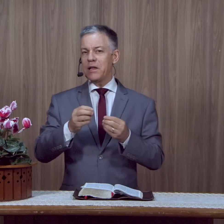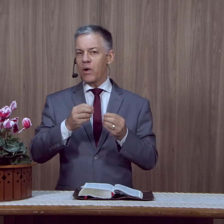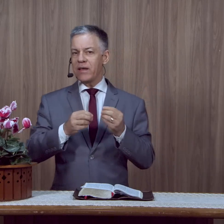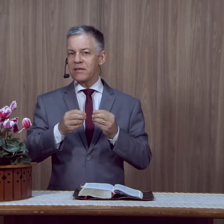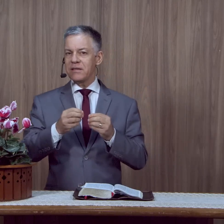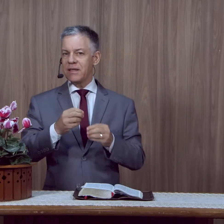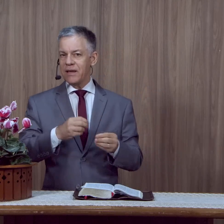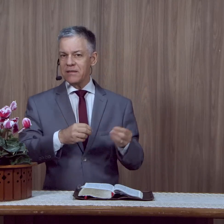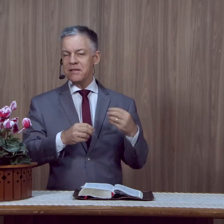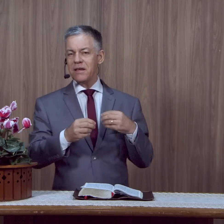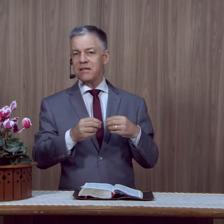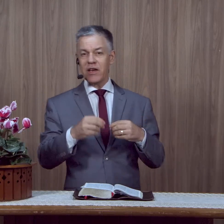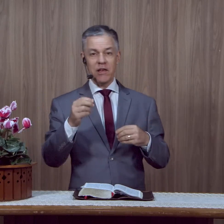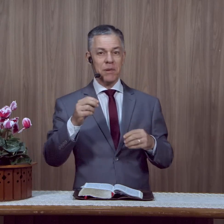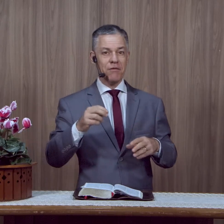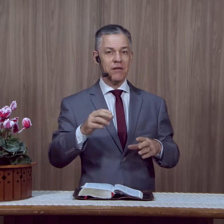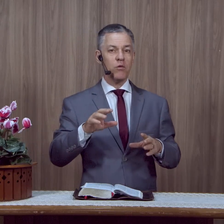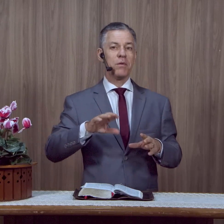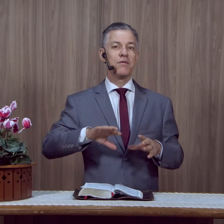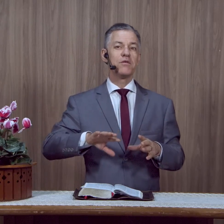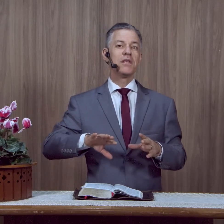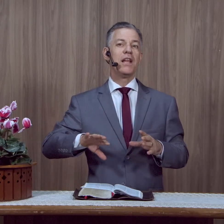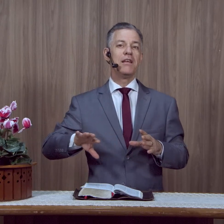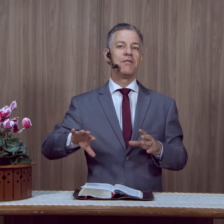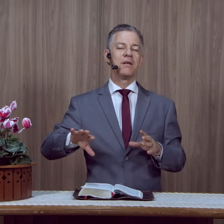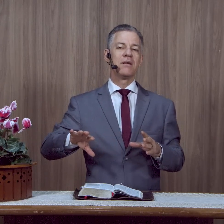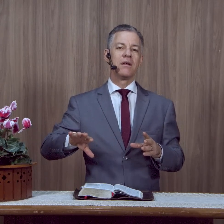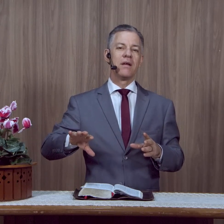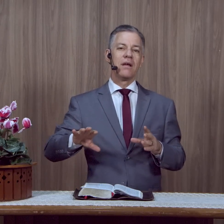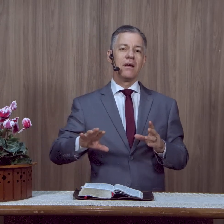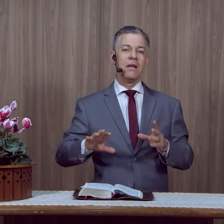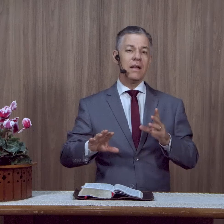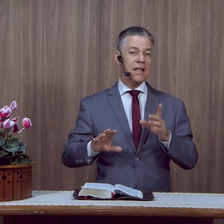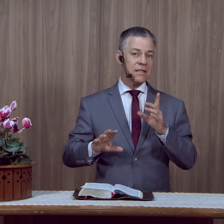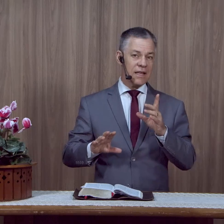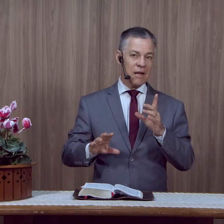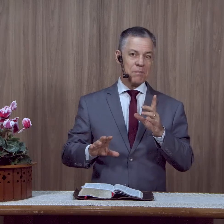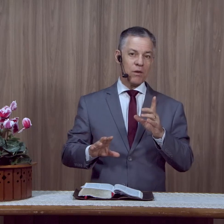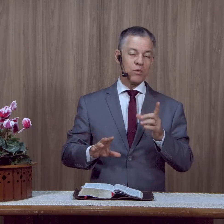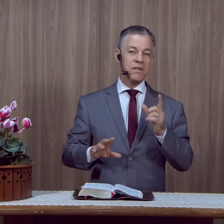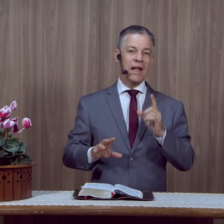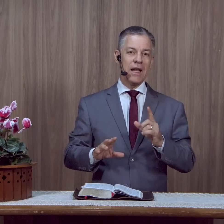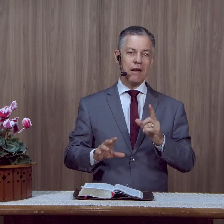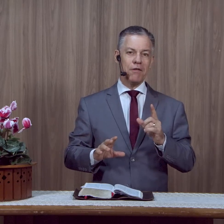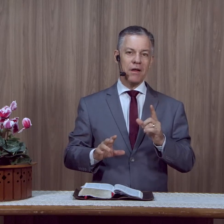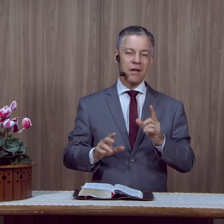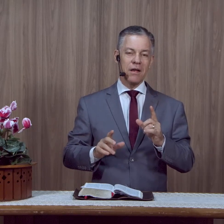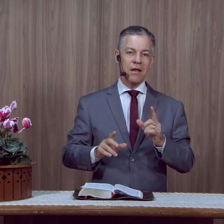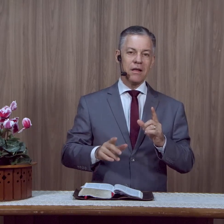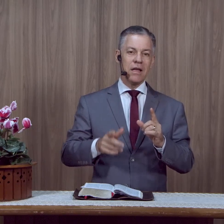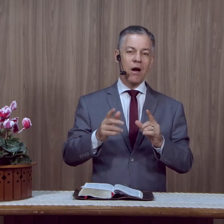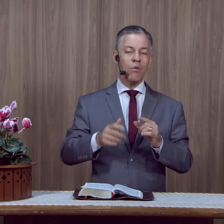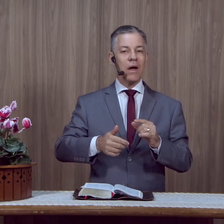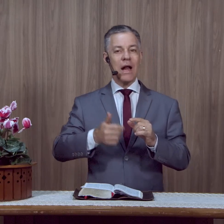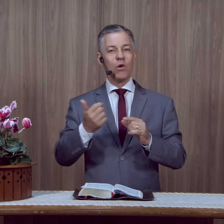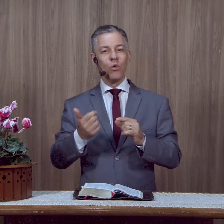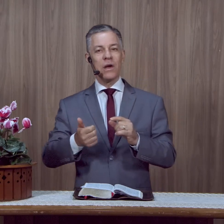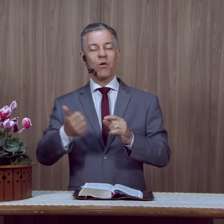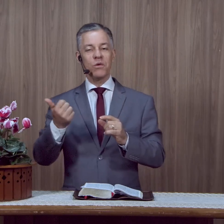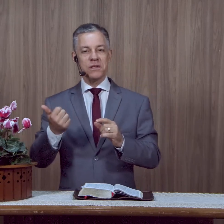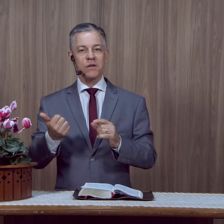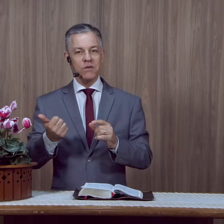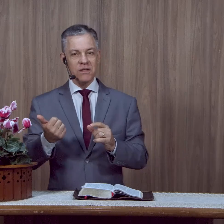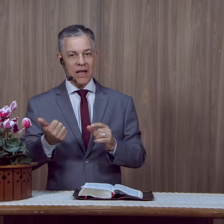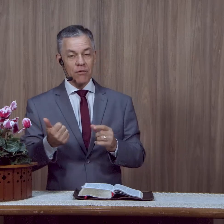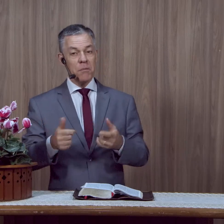claro que ele tem uma resistência em ser servo. Ele prefere, não, eu prefiro ser livre. E nem sempre o ser livre não